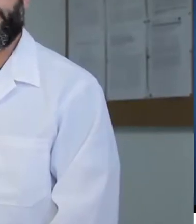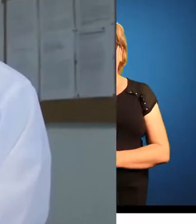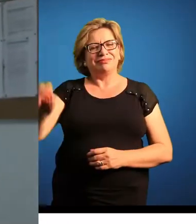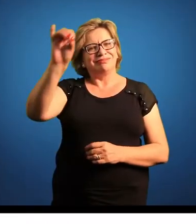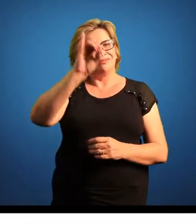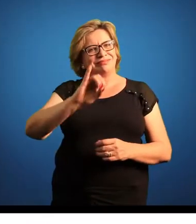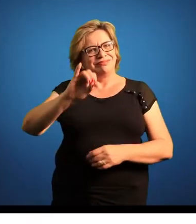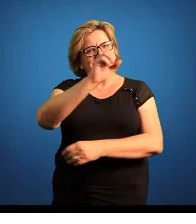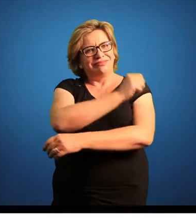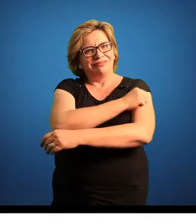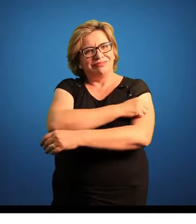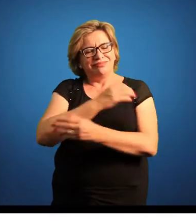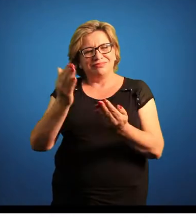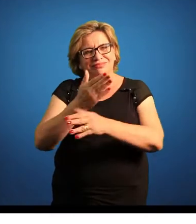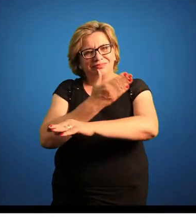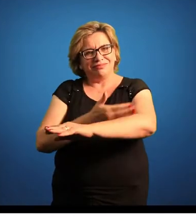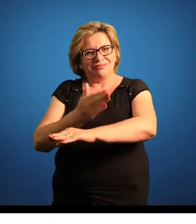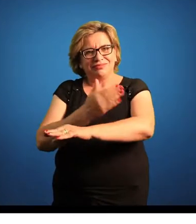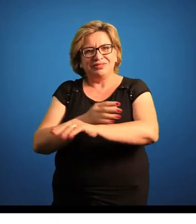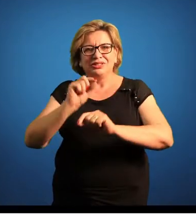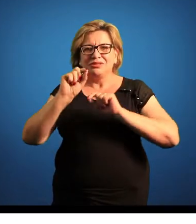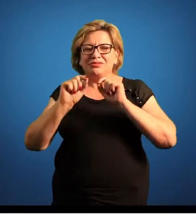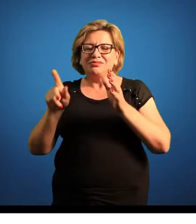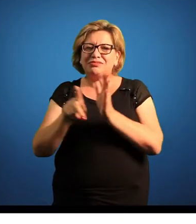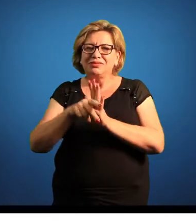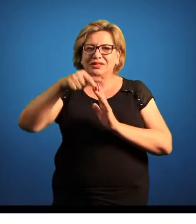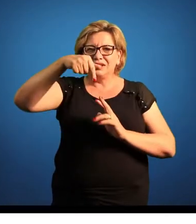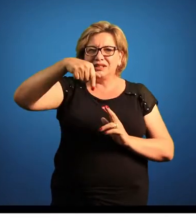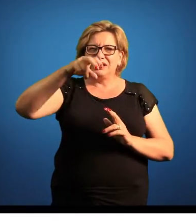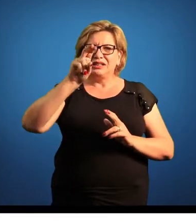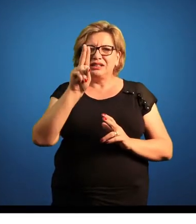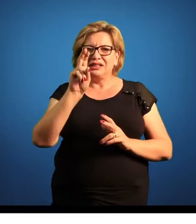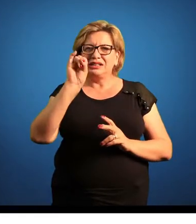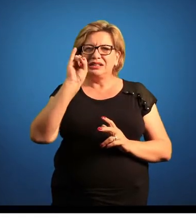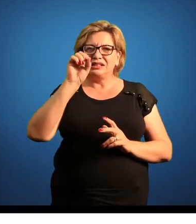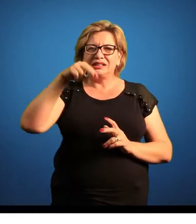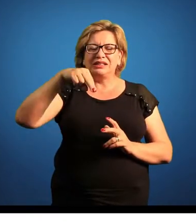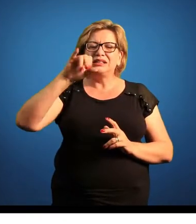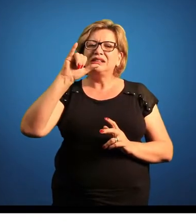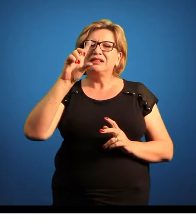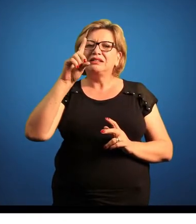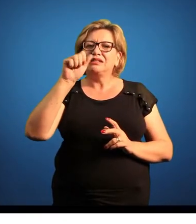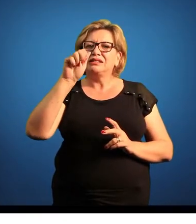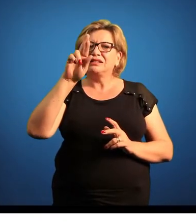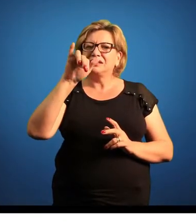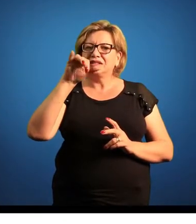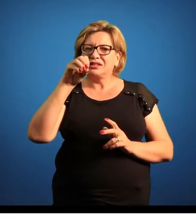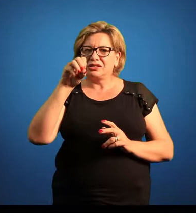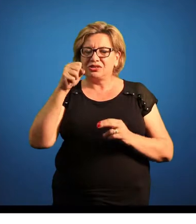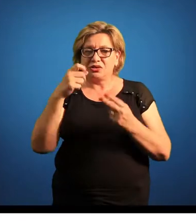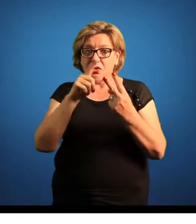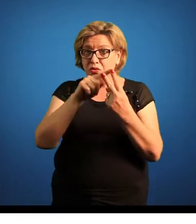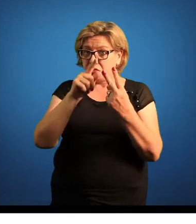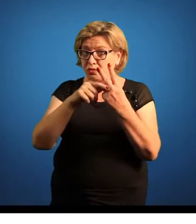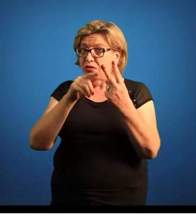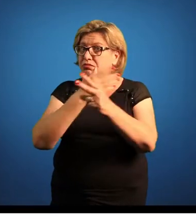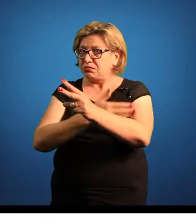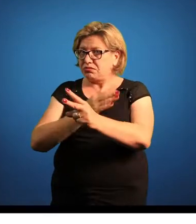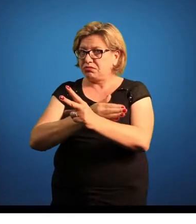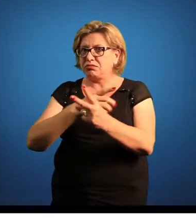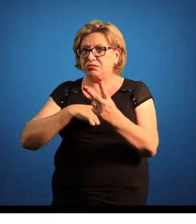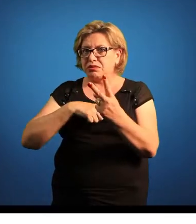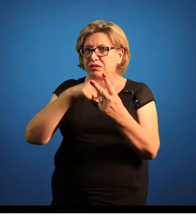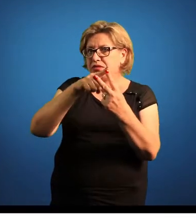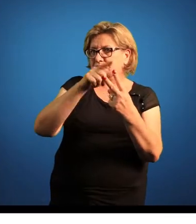Olá, alunos, essa é a nossa aula prática sobre quinidários, né? A gente vai fazer duas aulas práticas, essa é a primeira delas. A primeira delas, então, eu